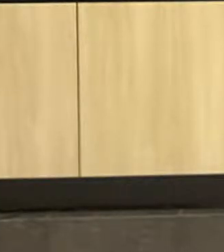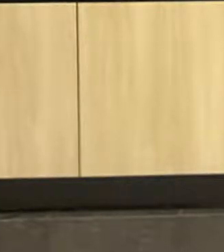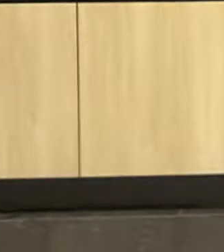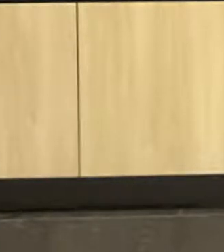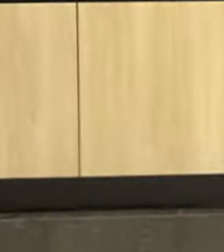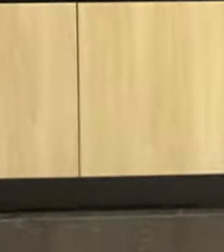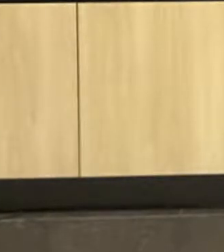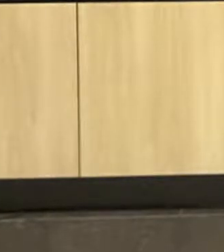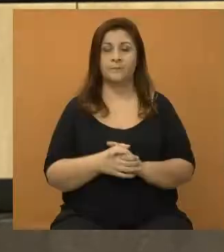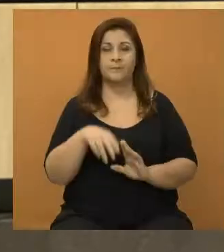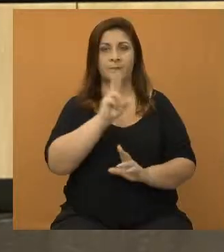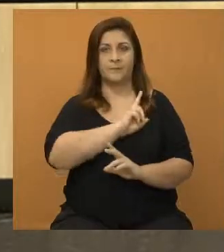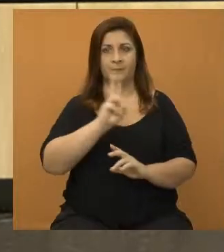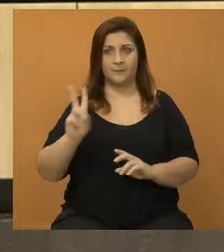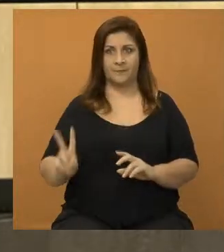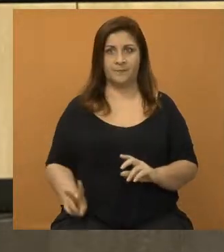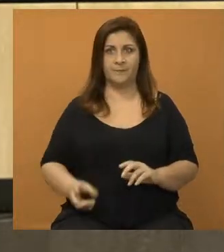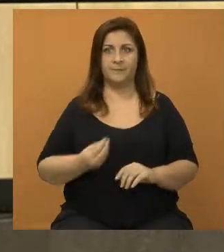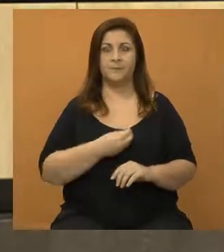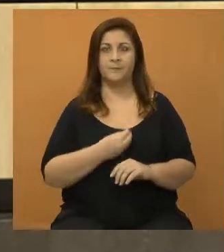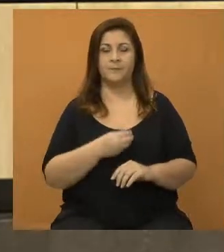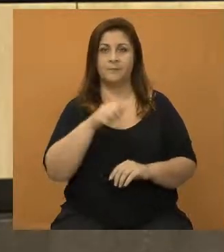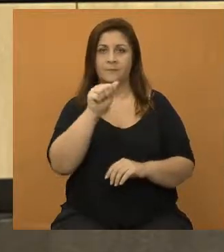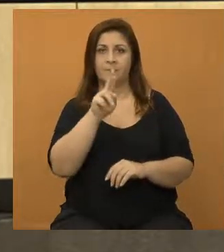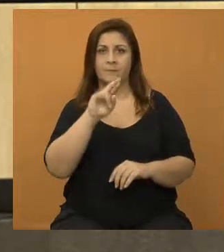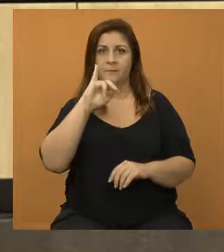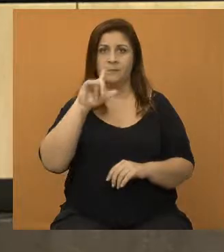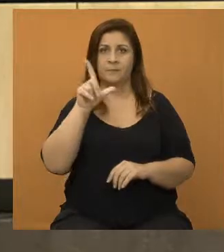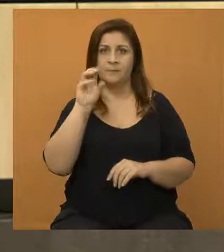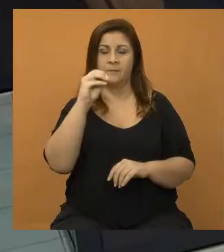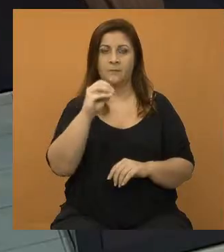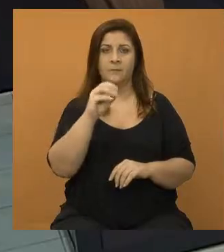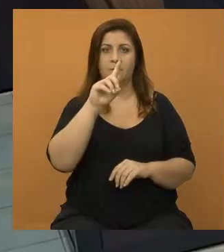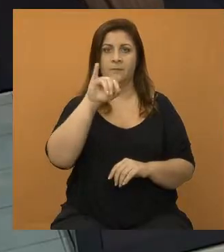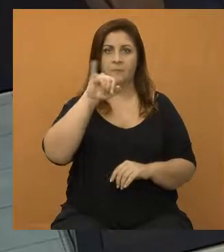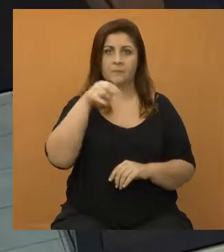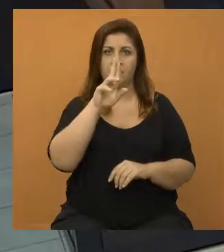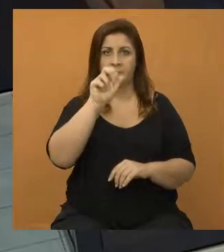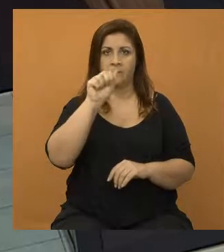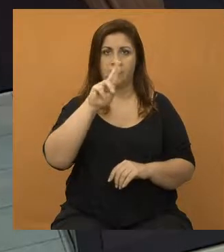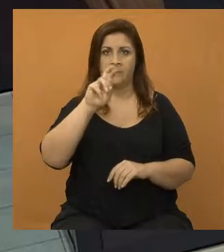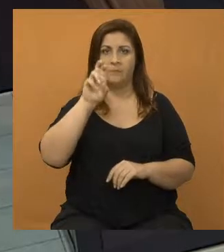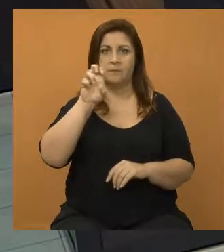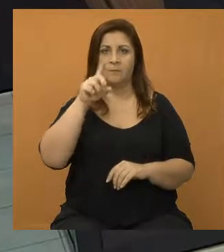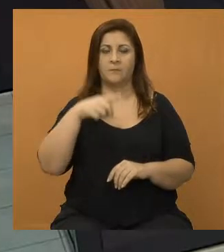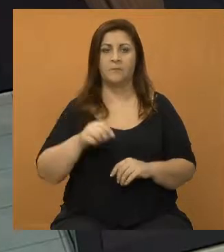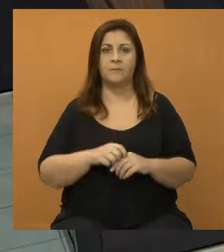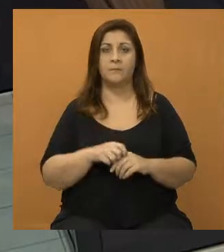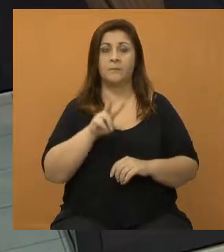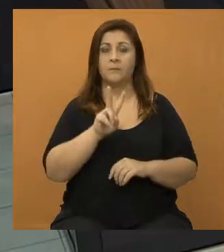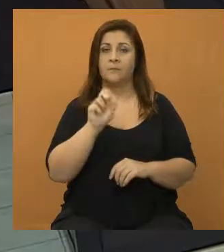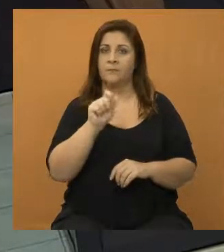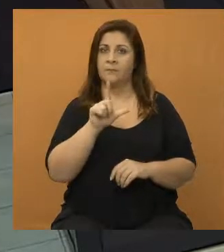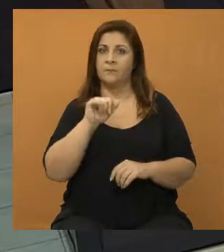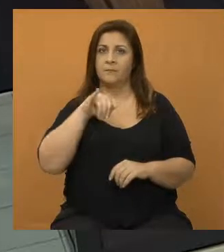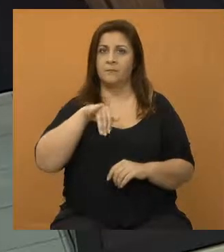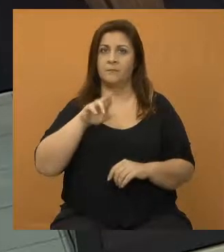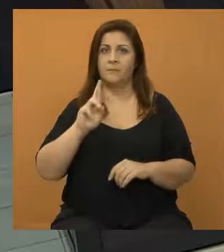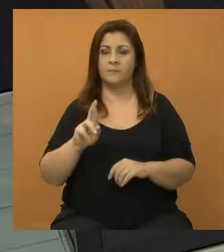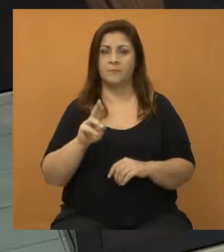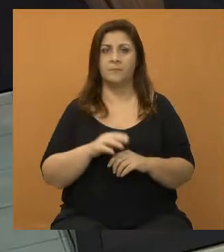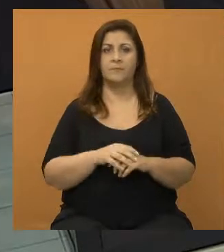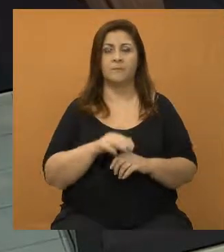os senhores vereadores, Arildo Batista, Juarez Araújo, Valmir do Parque Meia Lua,